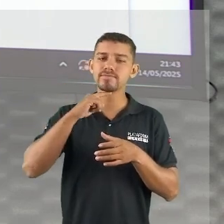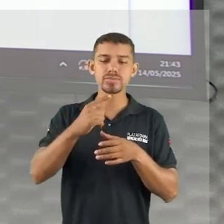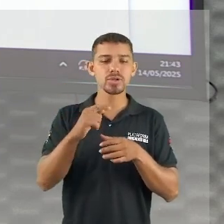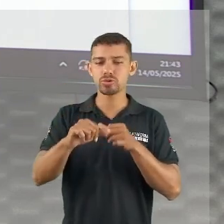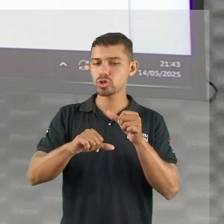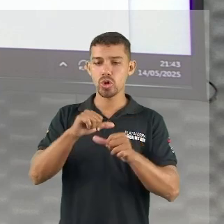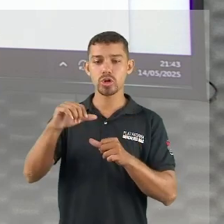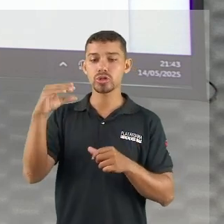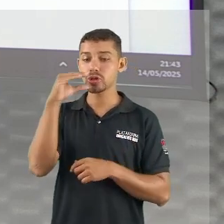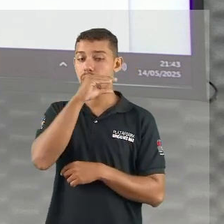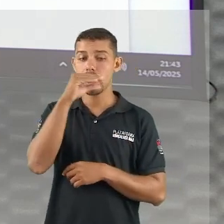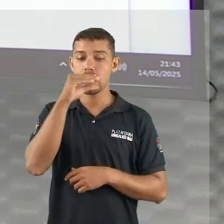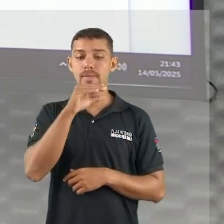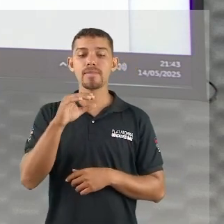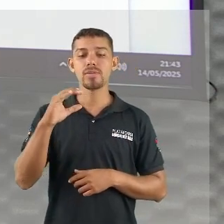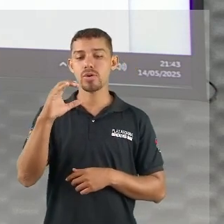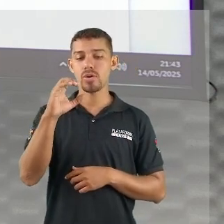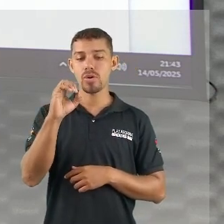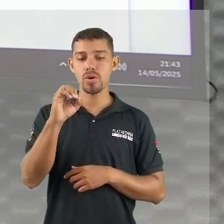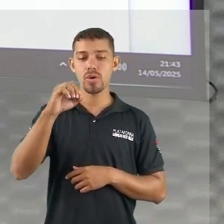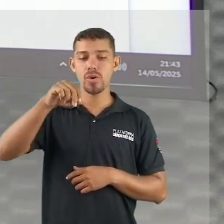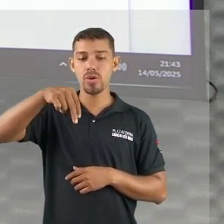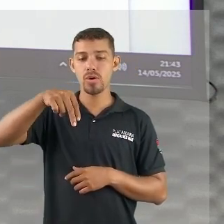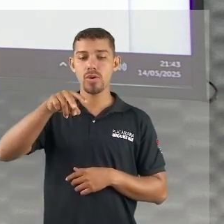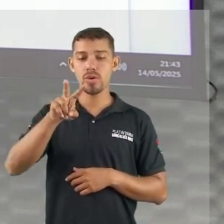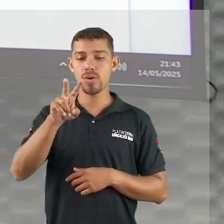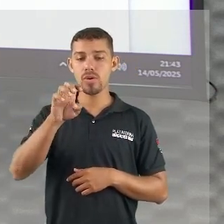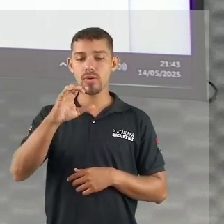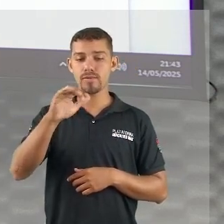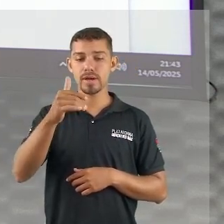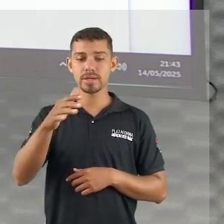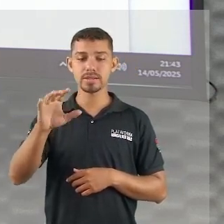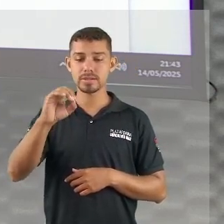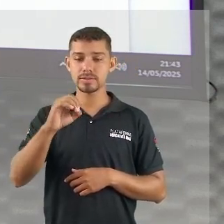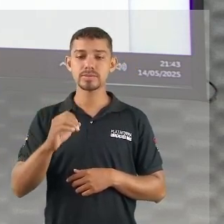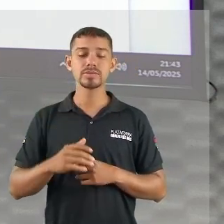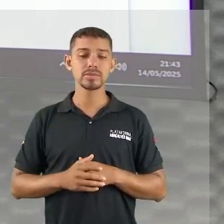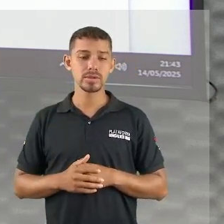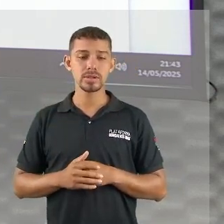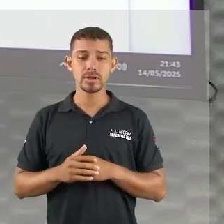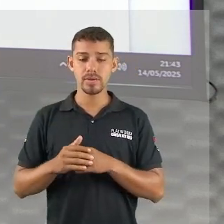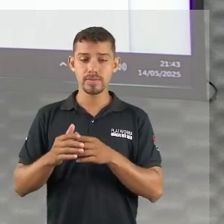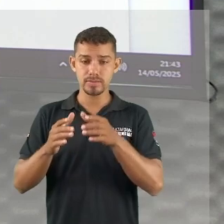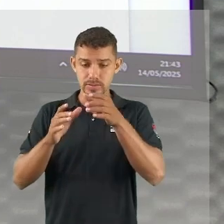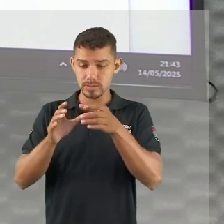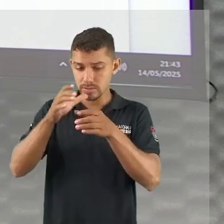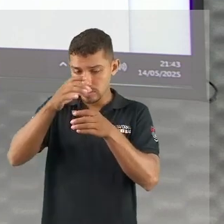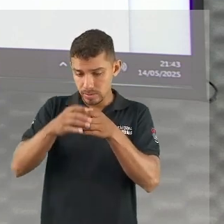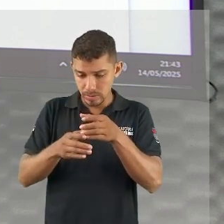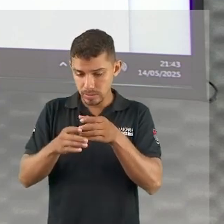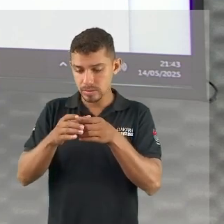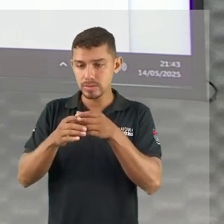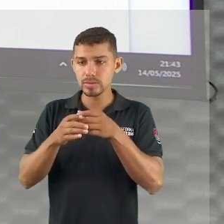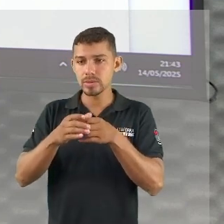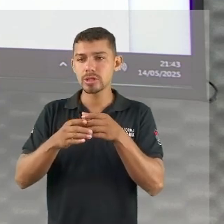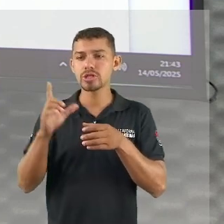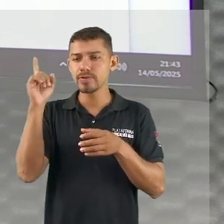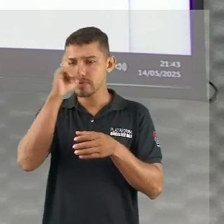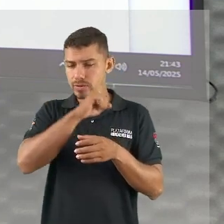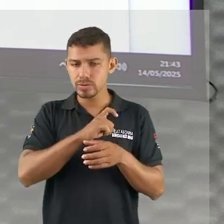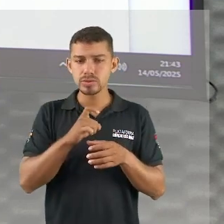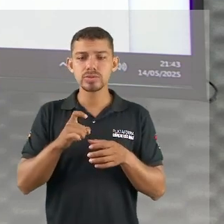troca de calor por convecção. De novo, paredes duplas com vácuo dificulta a